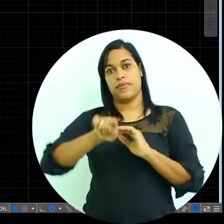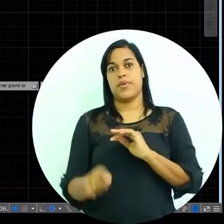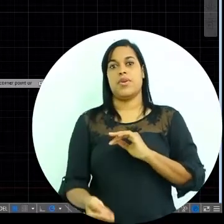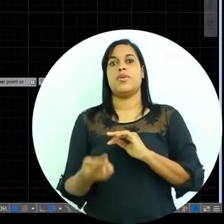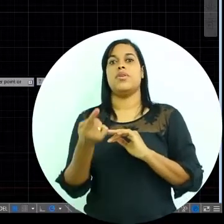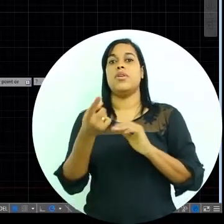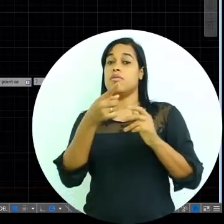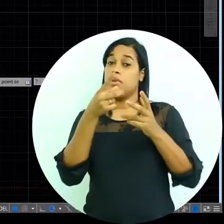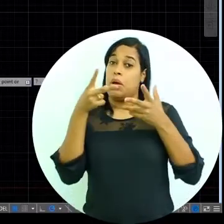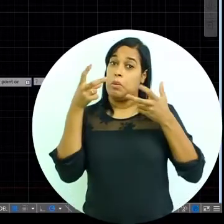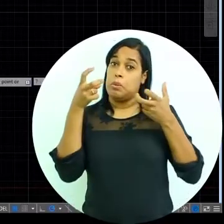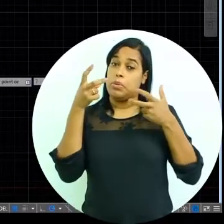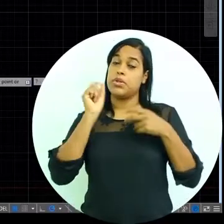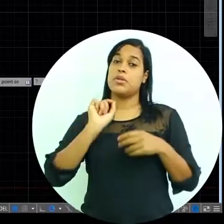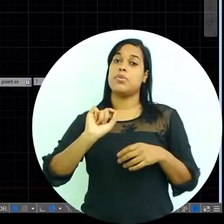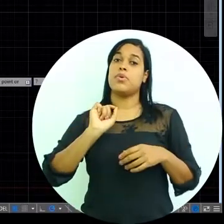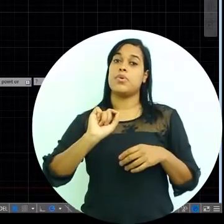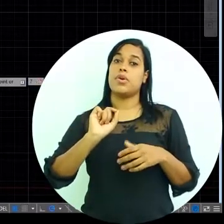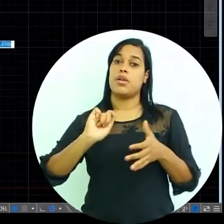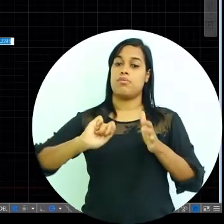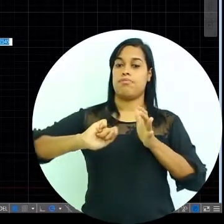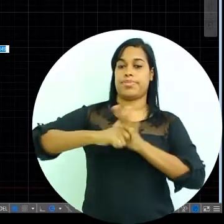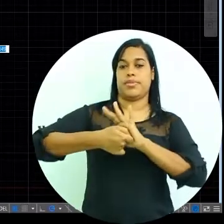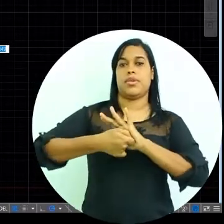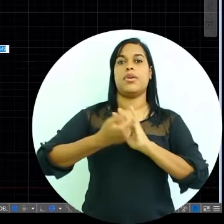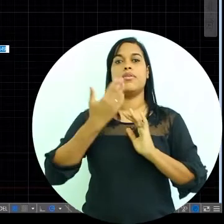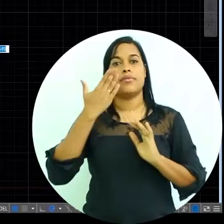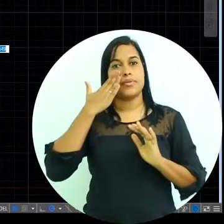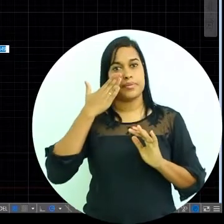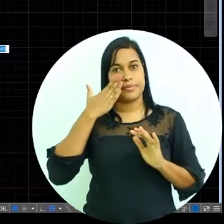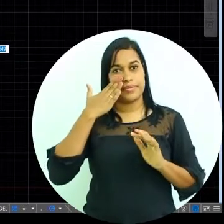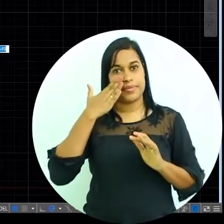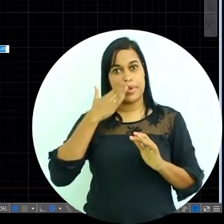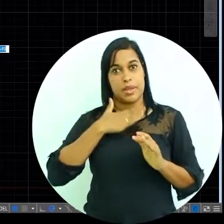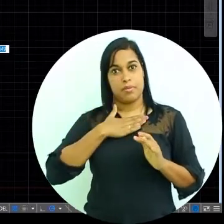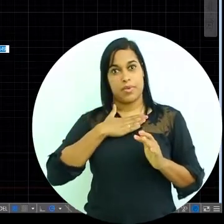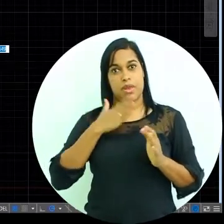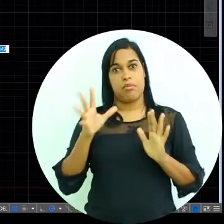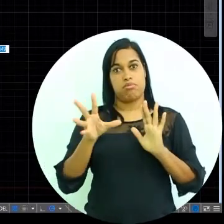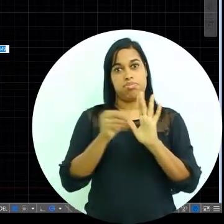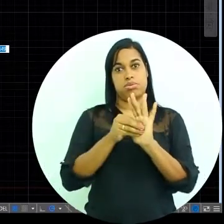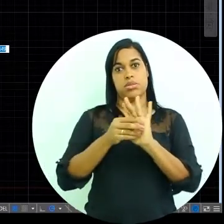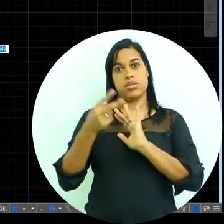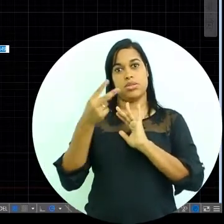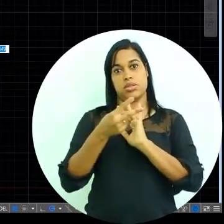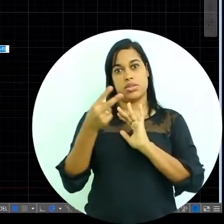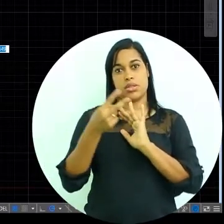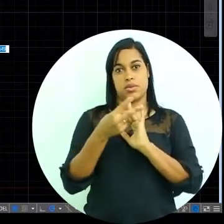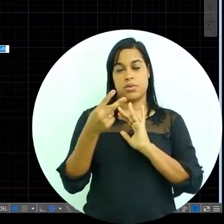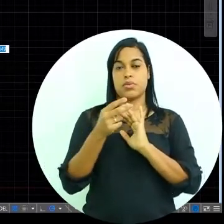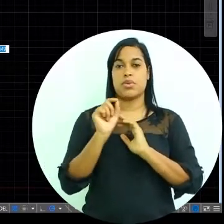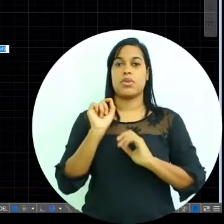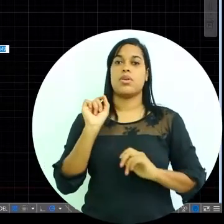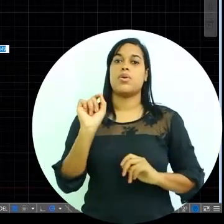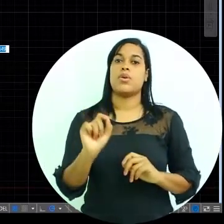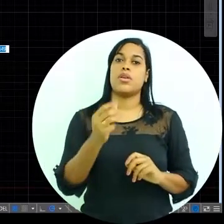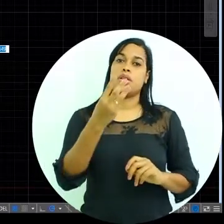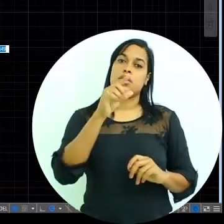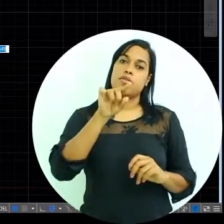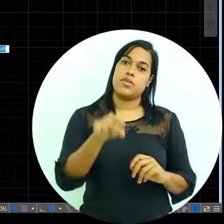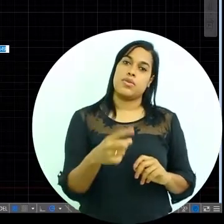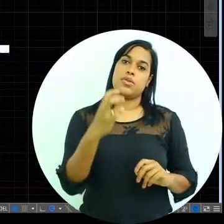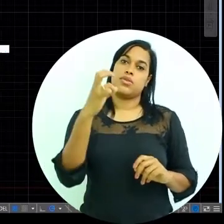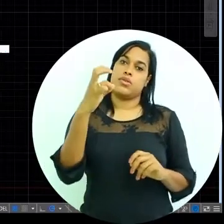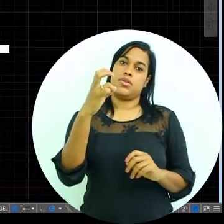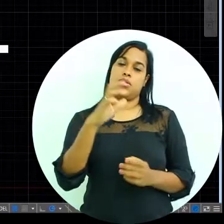em vírgula, vocês vão notar que ele trava para que eu insira a segunda dimensão, que